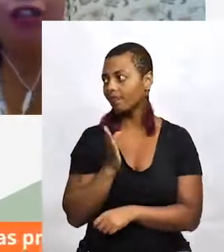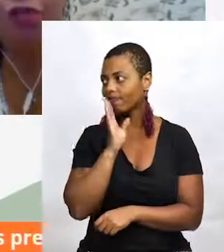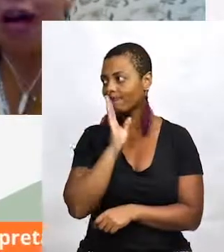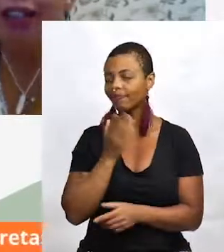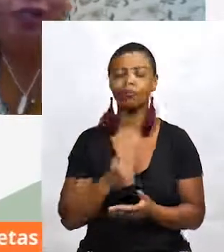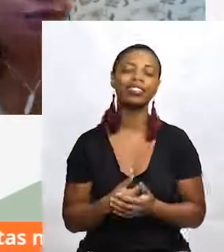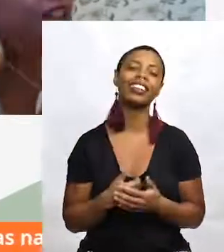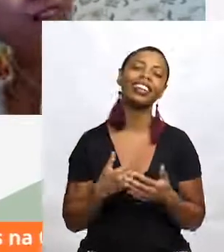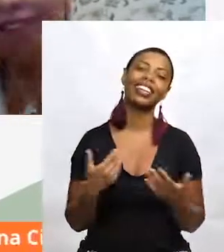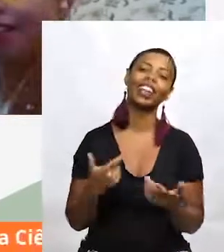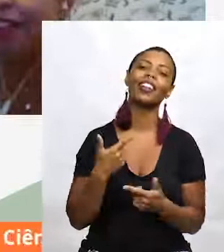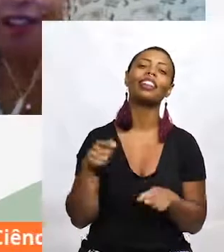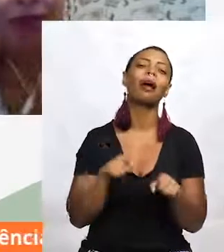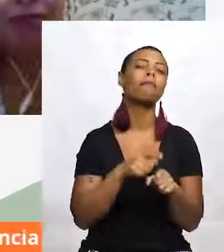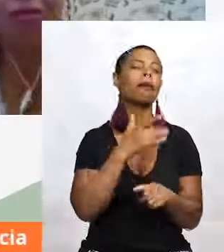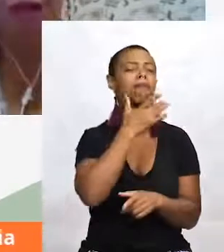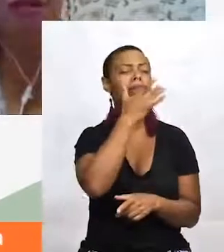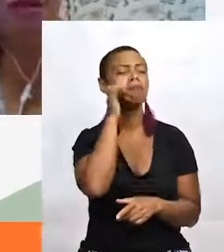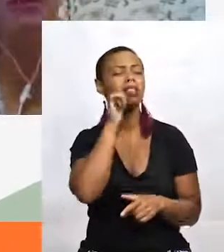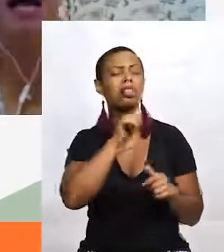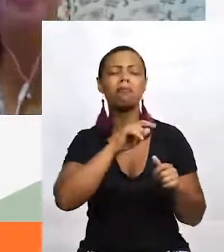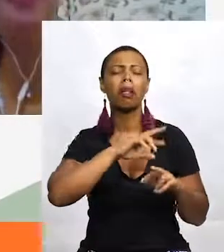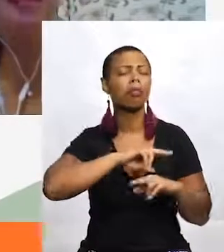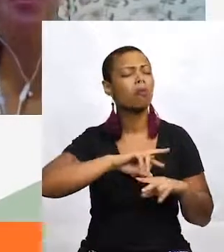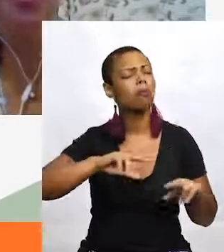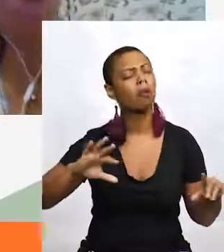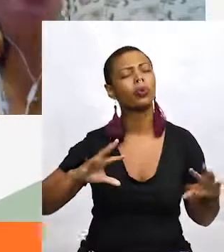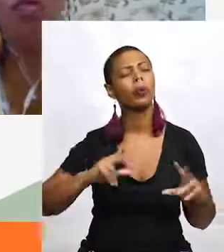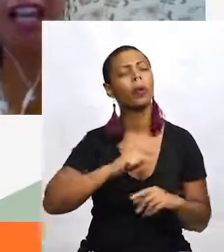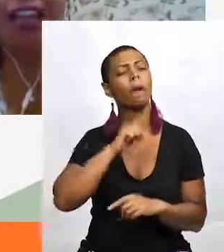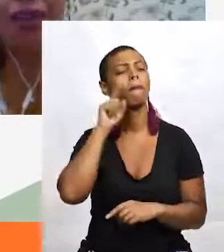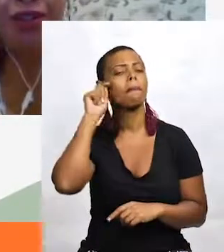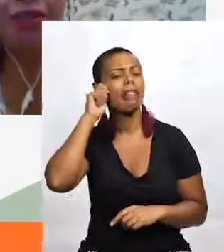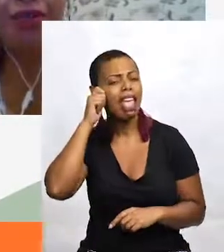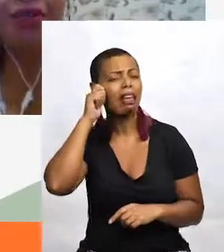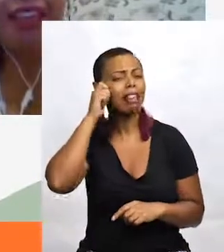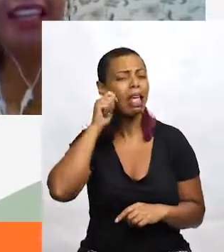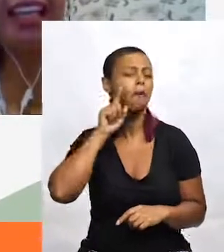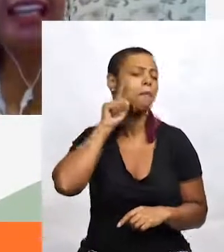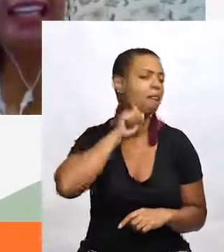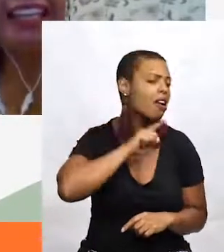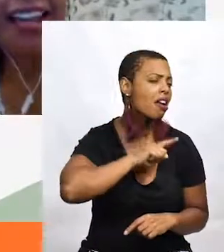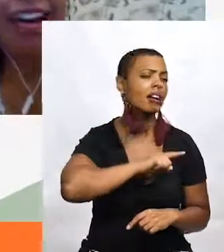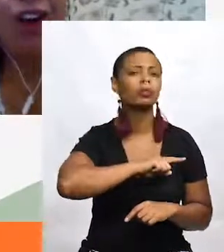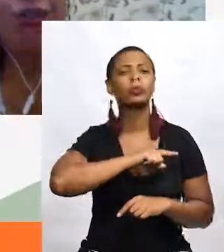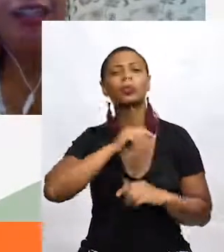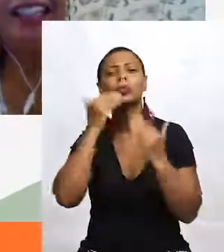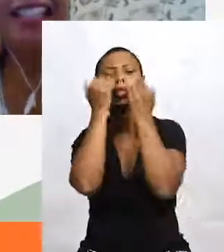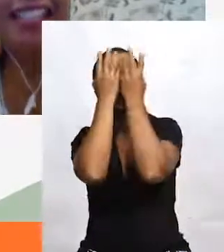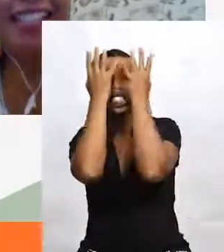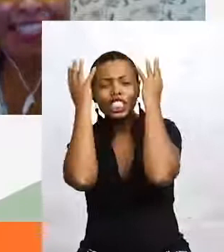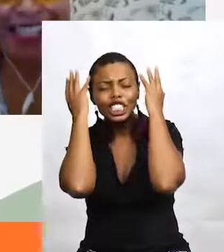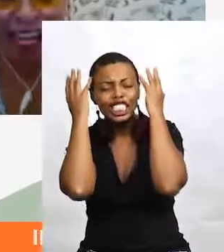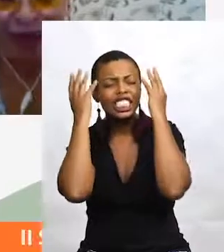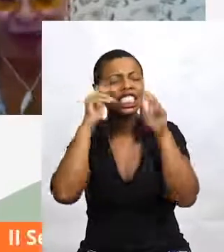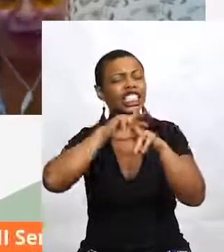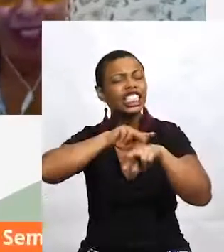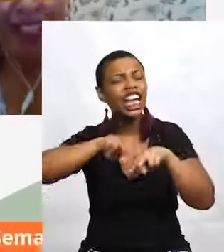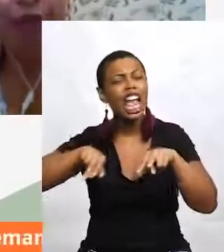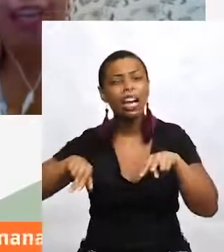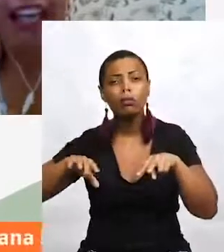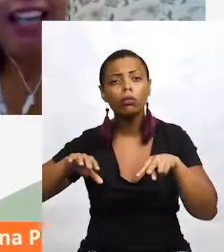meninos, negros, pardos, indígenas, blá, blá, blá, blá, blá, blá, todos os gêneros, não